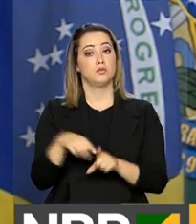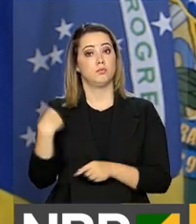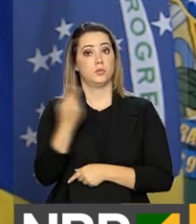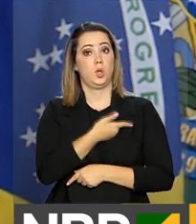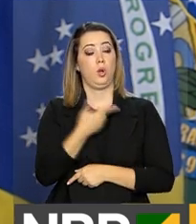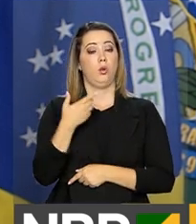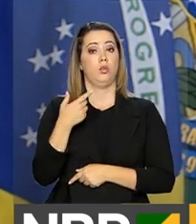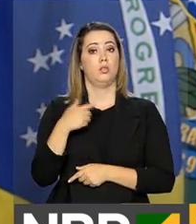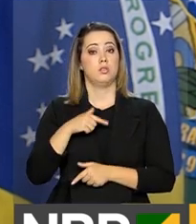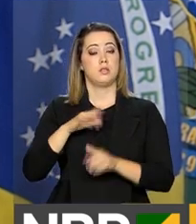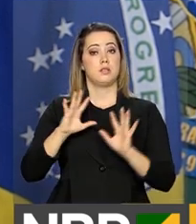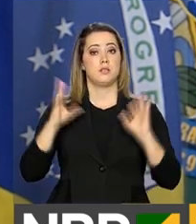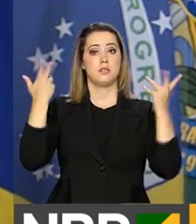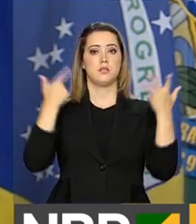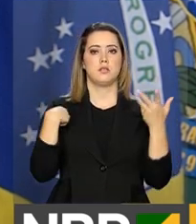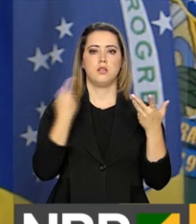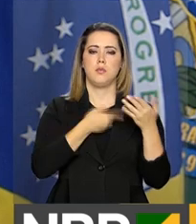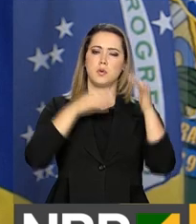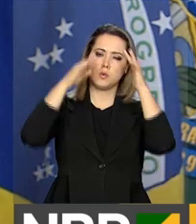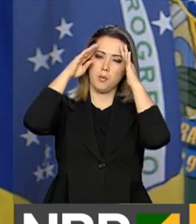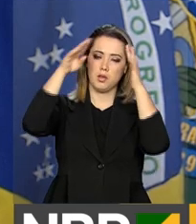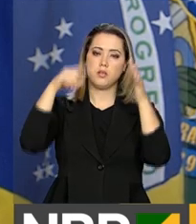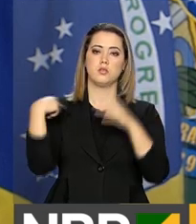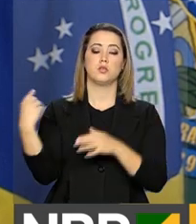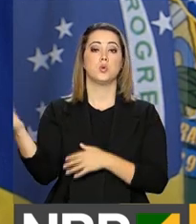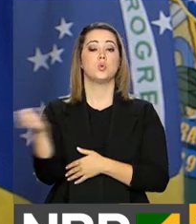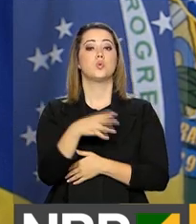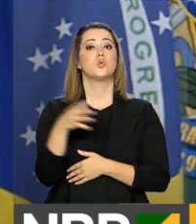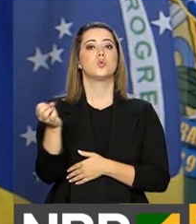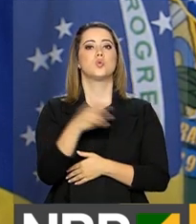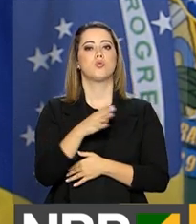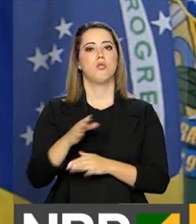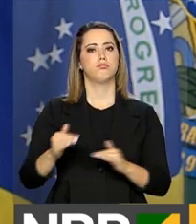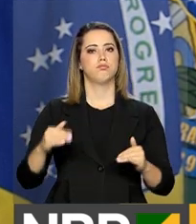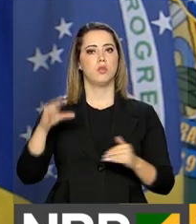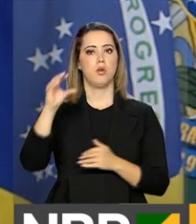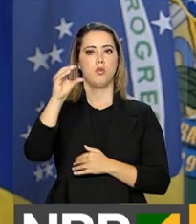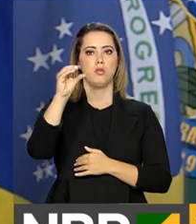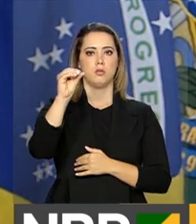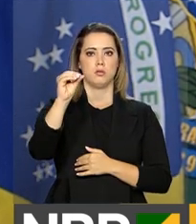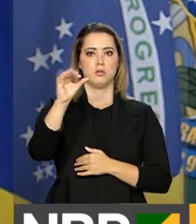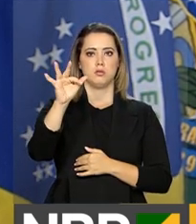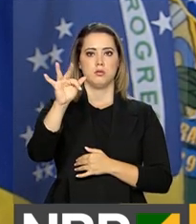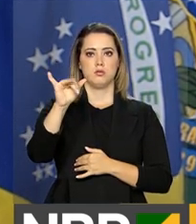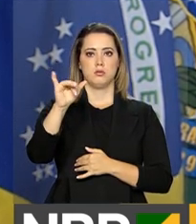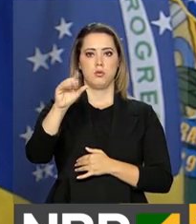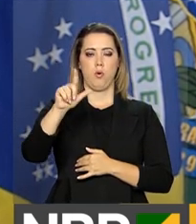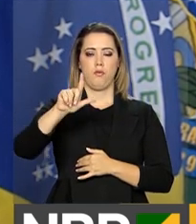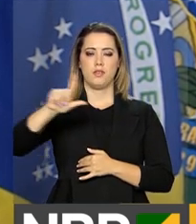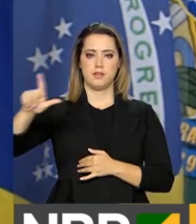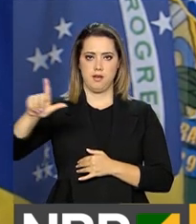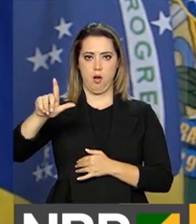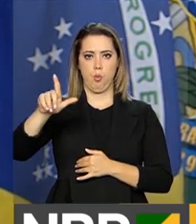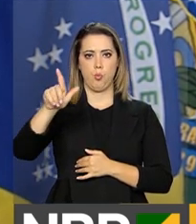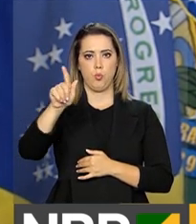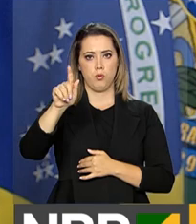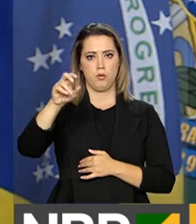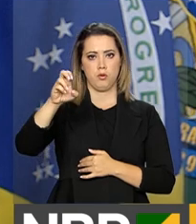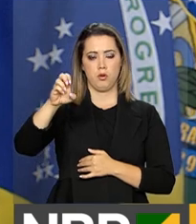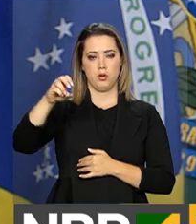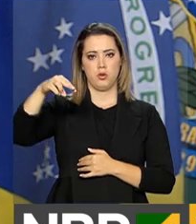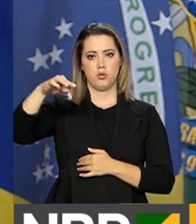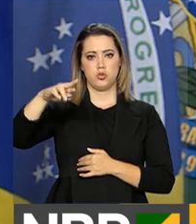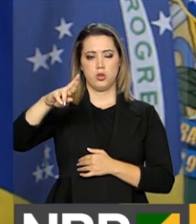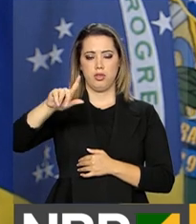celebramos ao homenagear os novos oficiais generais, aqueles que passam a ostentar